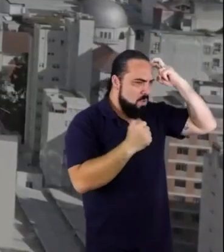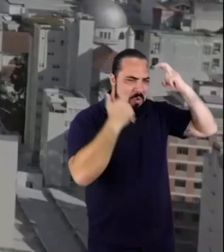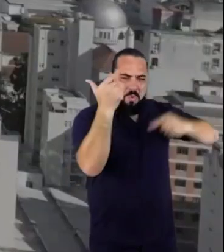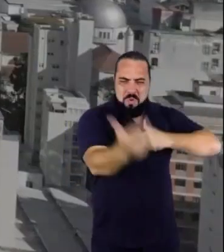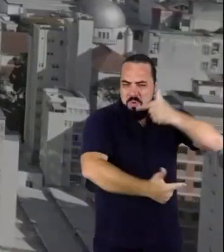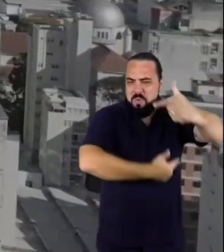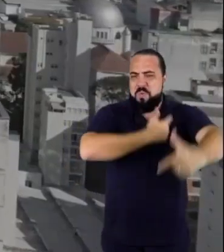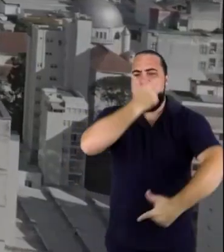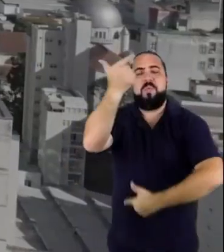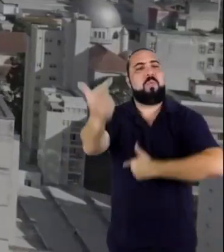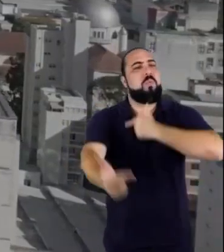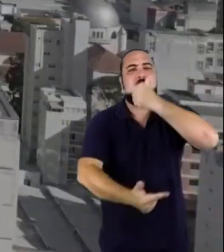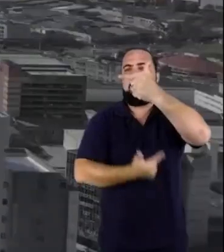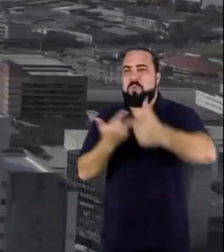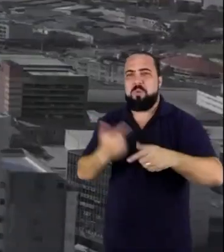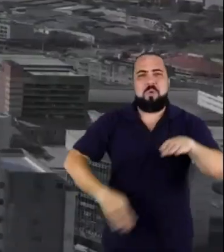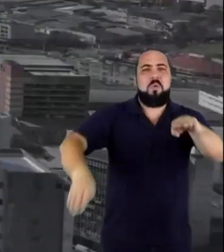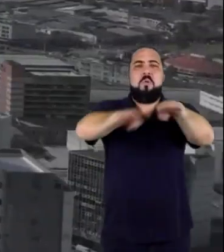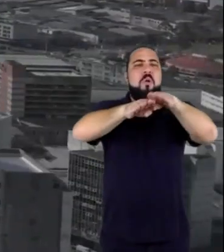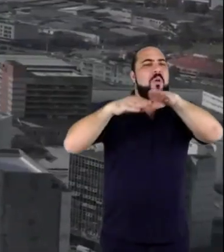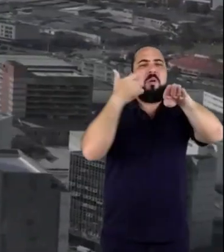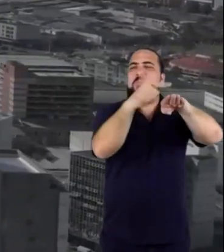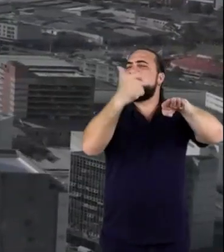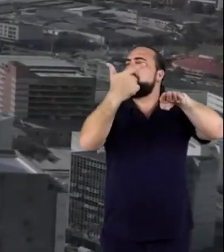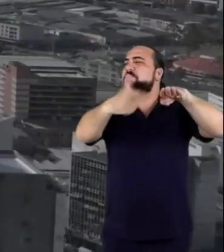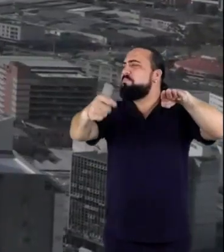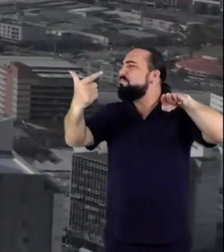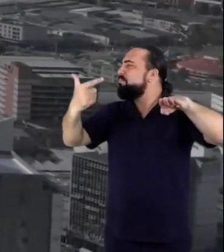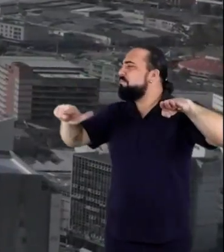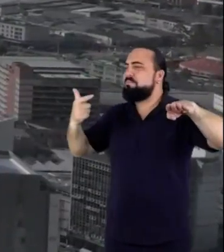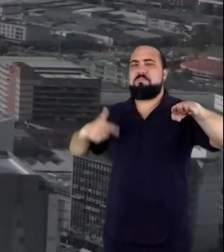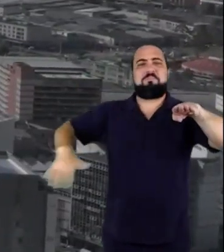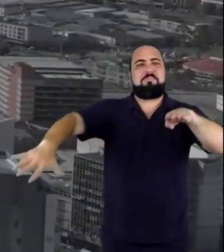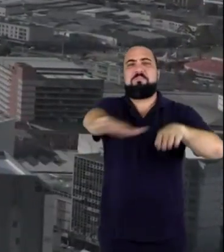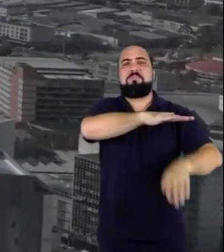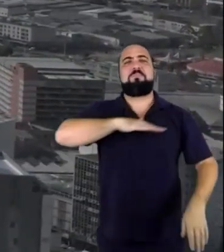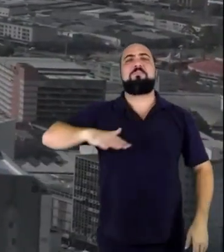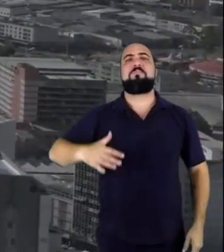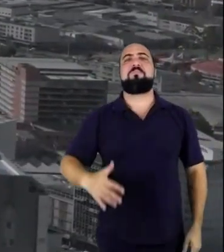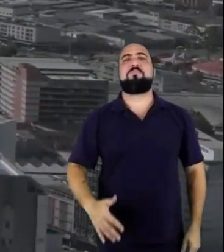futuro e do trabalho não CR